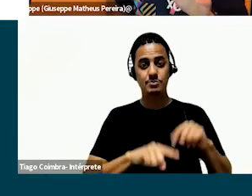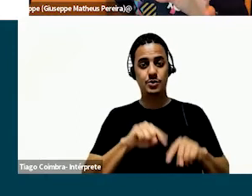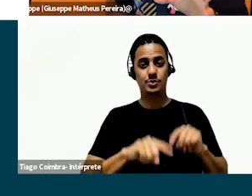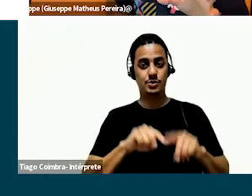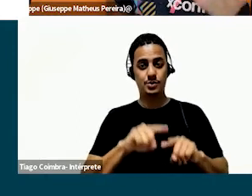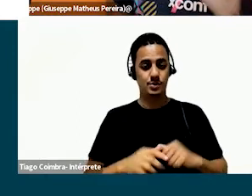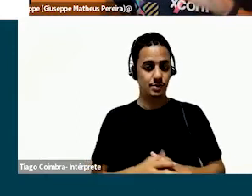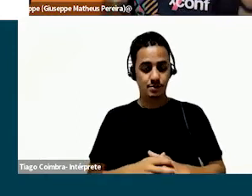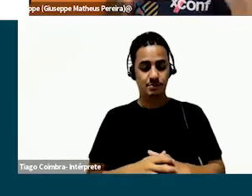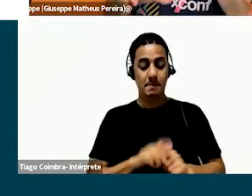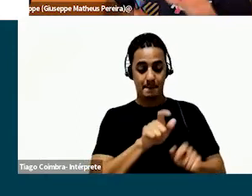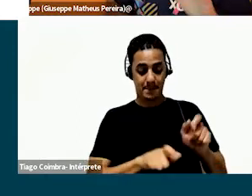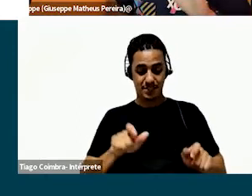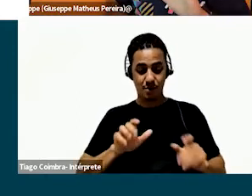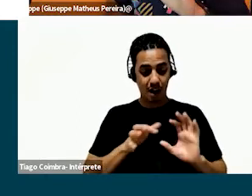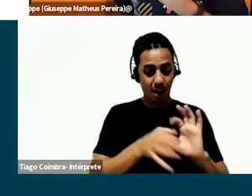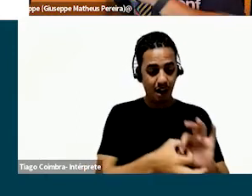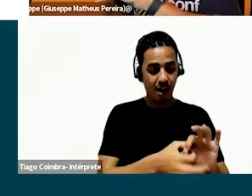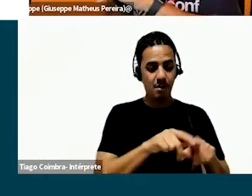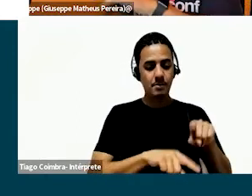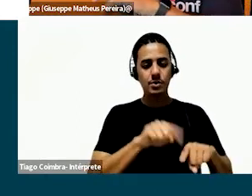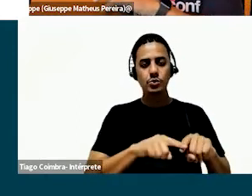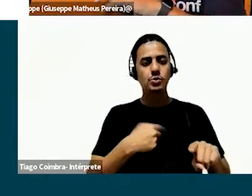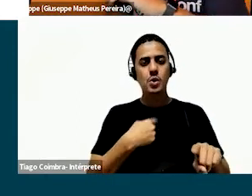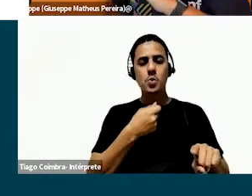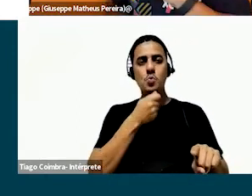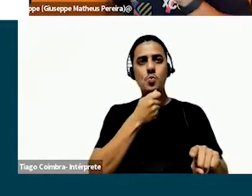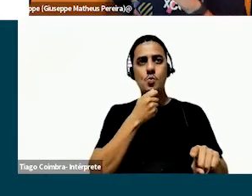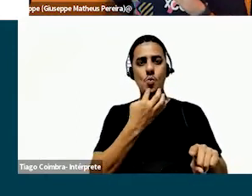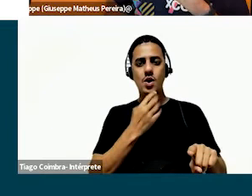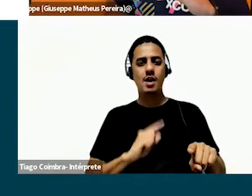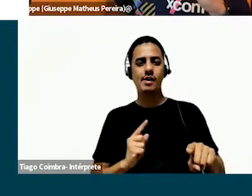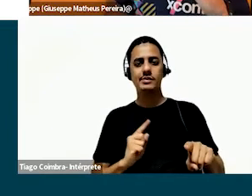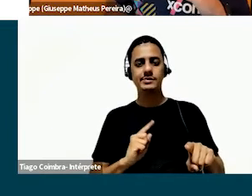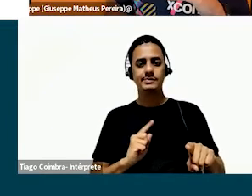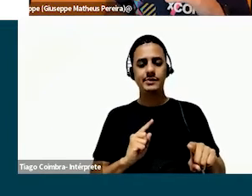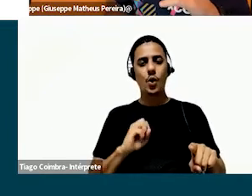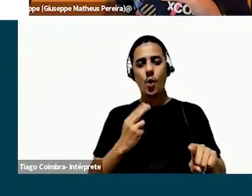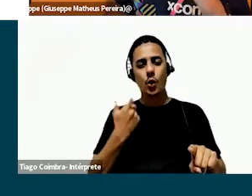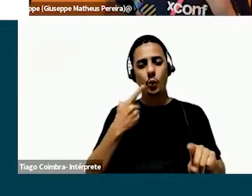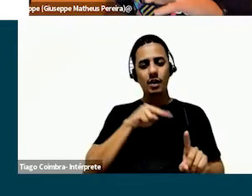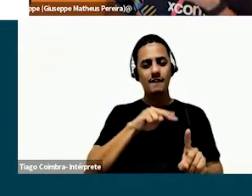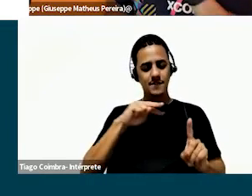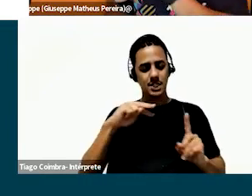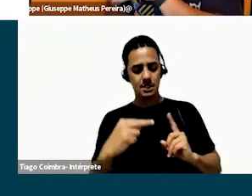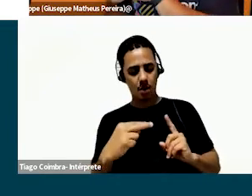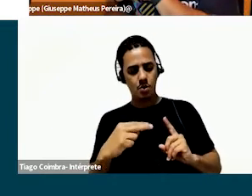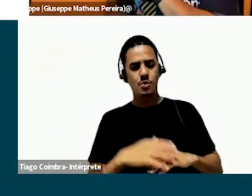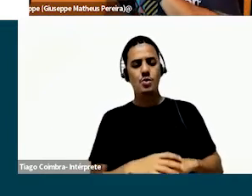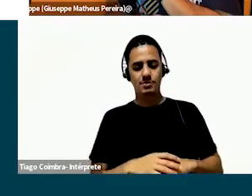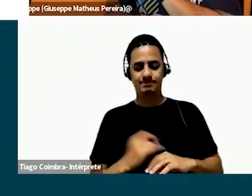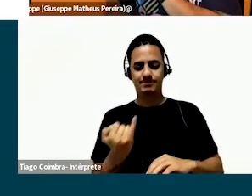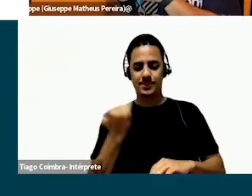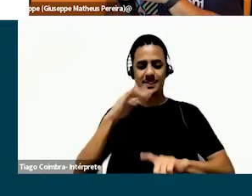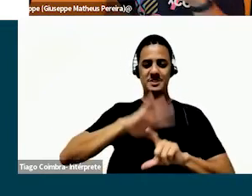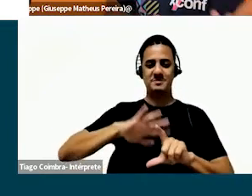e o produto, as pessoas de produto, às vezes, têm uma distância, ou pelo menos não têm a visão de o quão importante